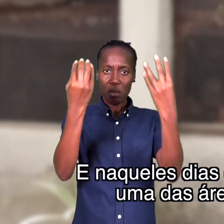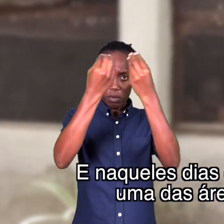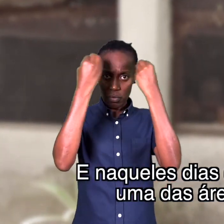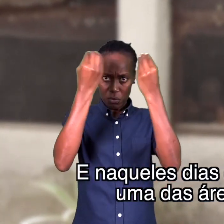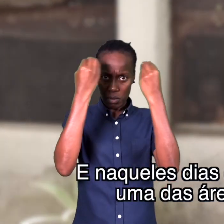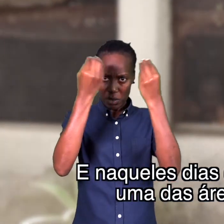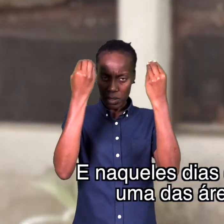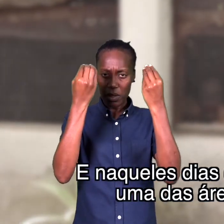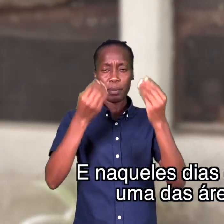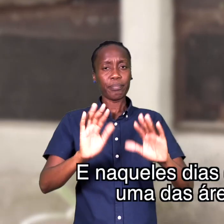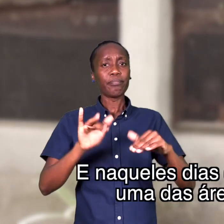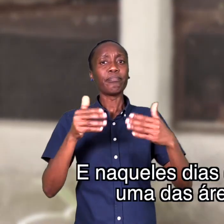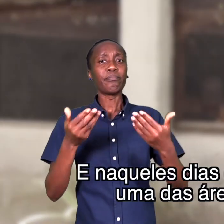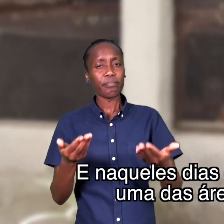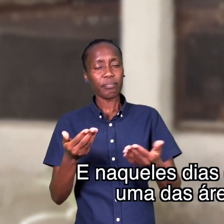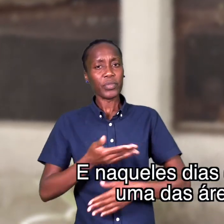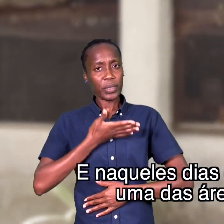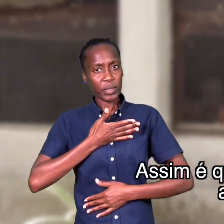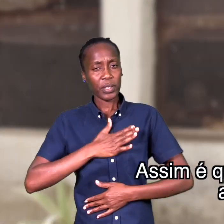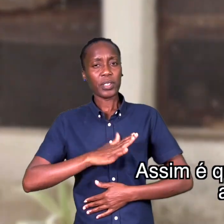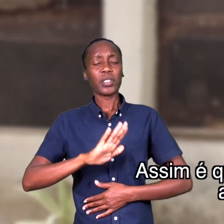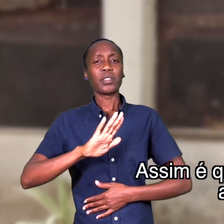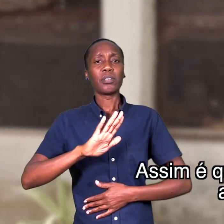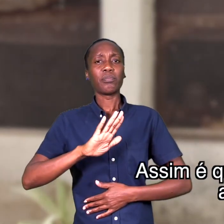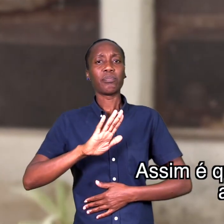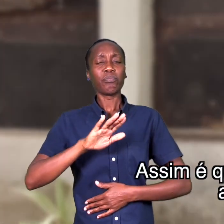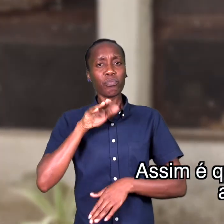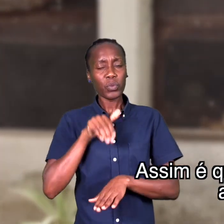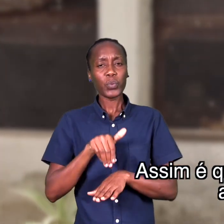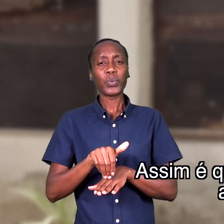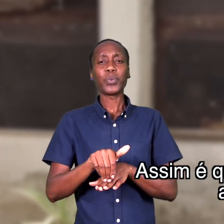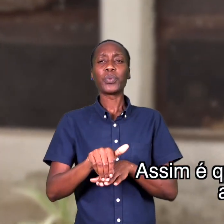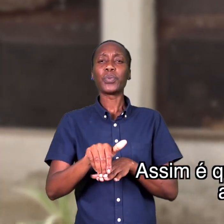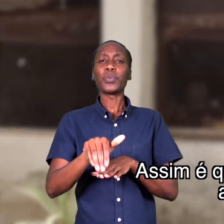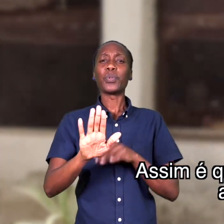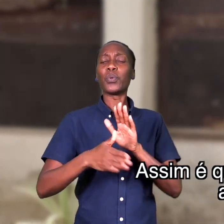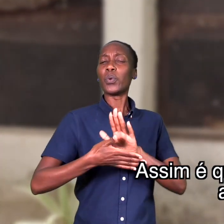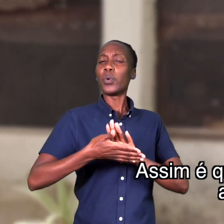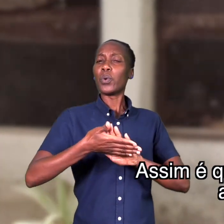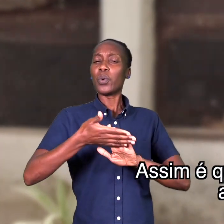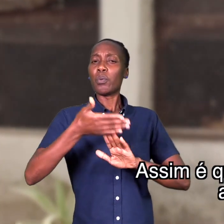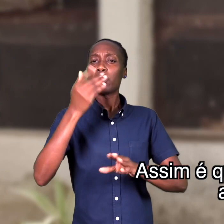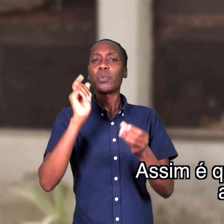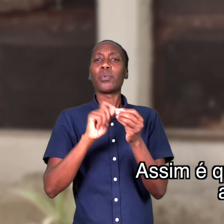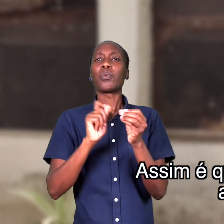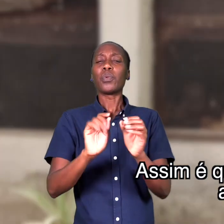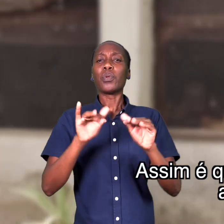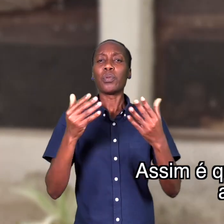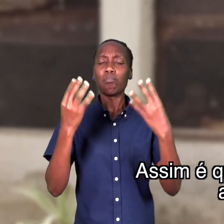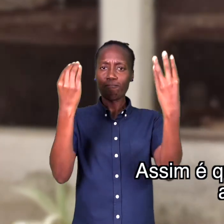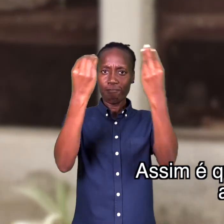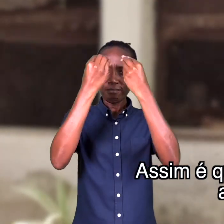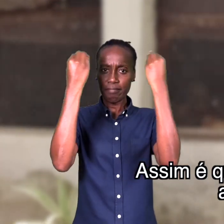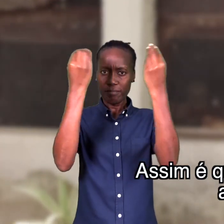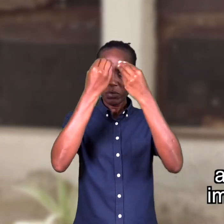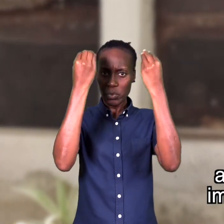formação ou área de formação que podia querer. Assim é que se foi as coisas e comecei a seguir